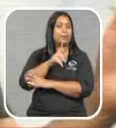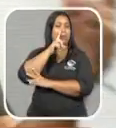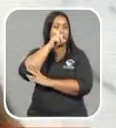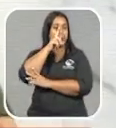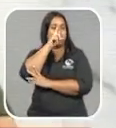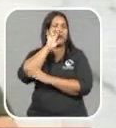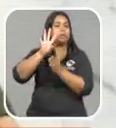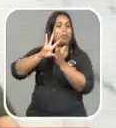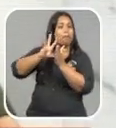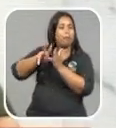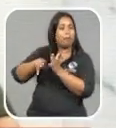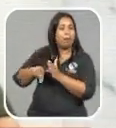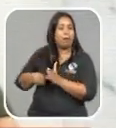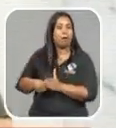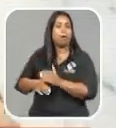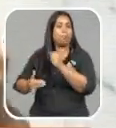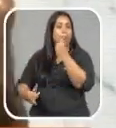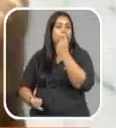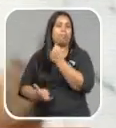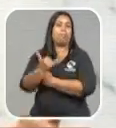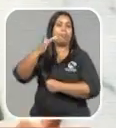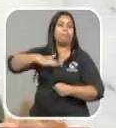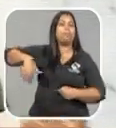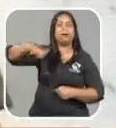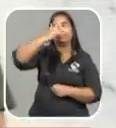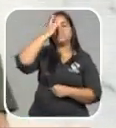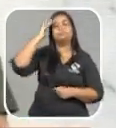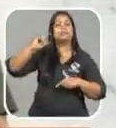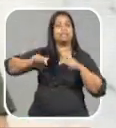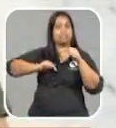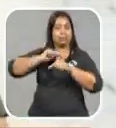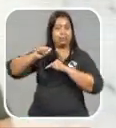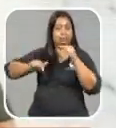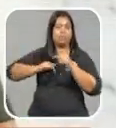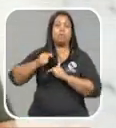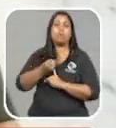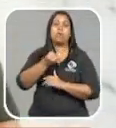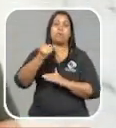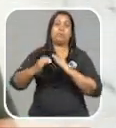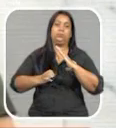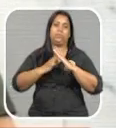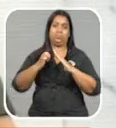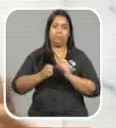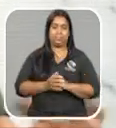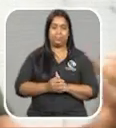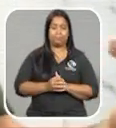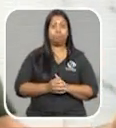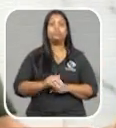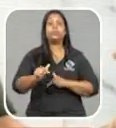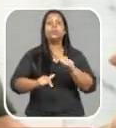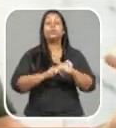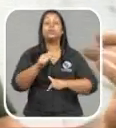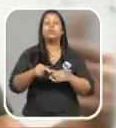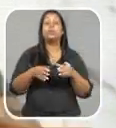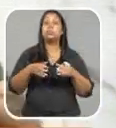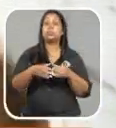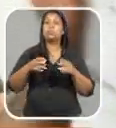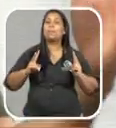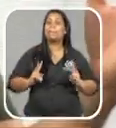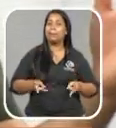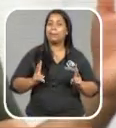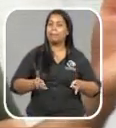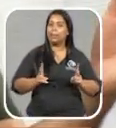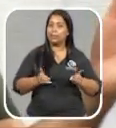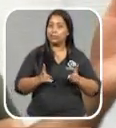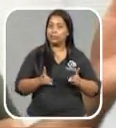trabalhadores passam com algumas empresas terceirizadas. E o trabalho da comissão permanente... Seria... Porque o que a gente percebeu? A CPI